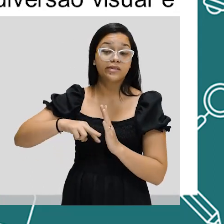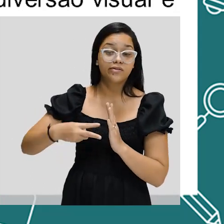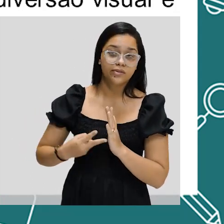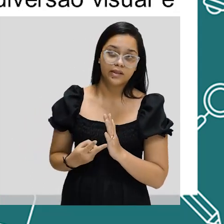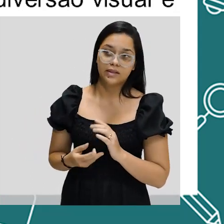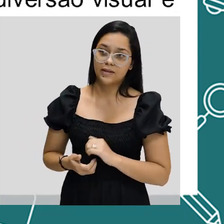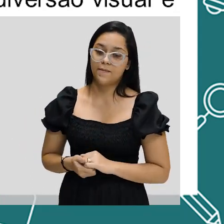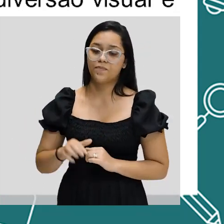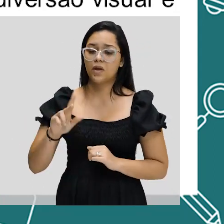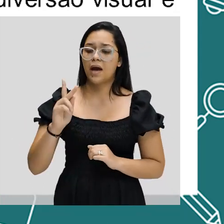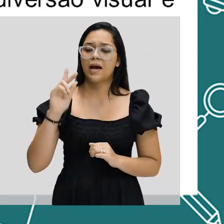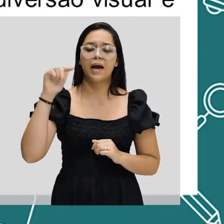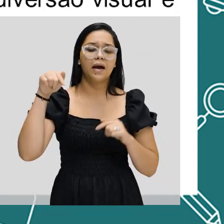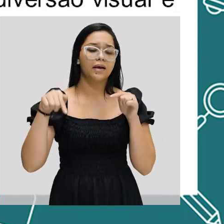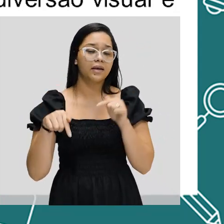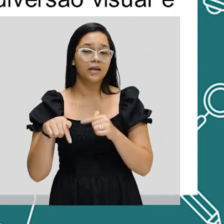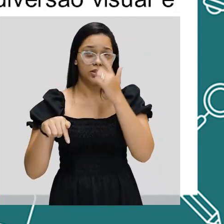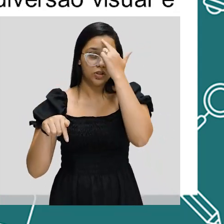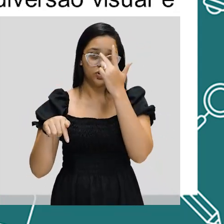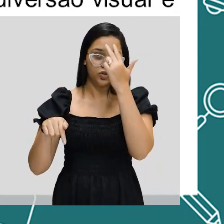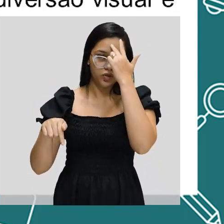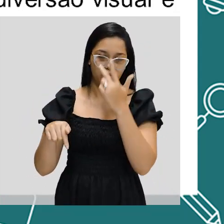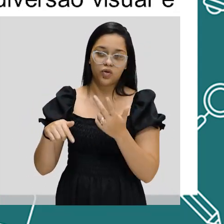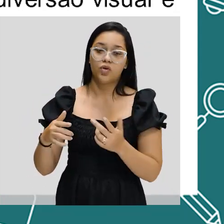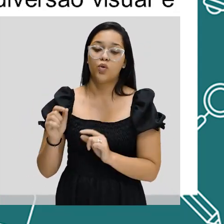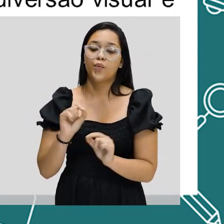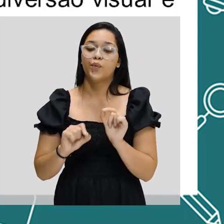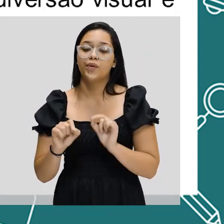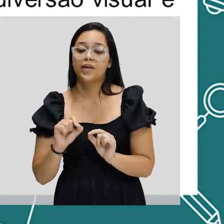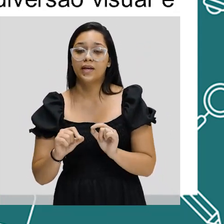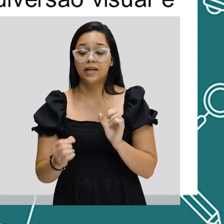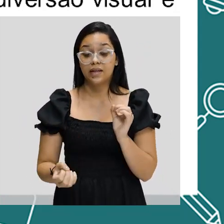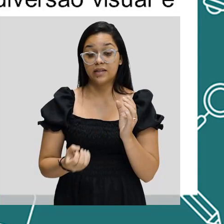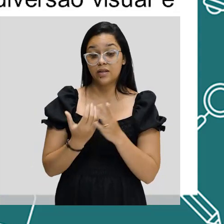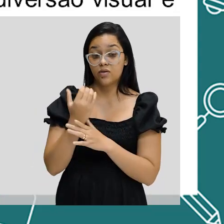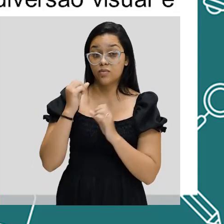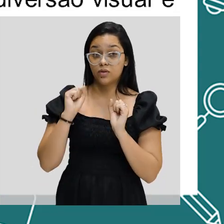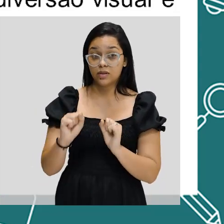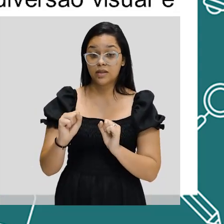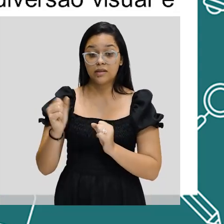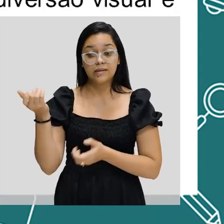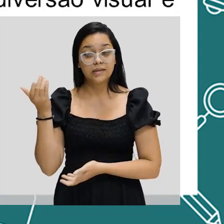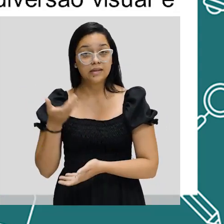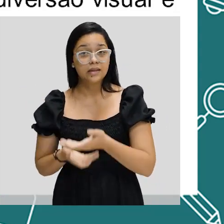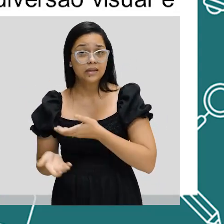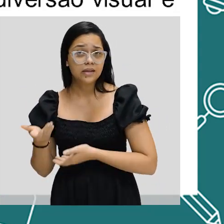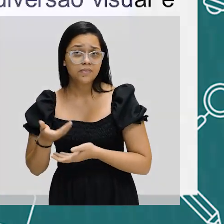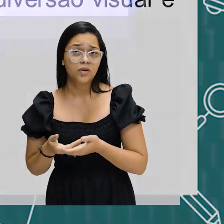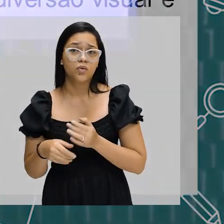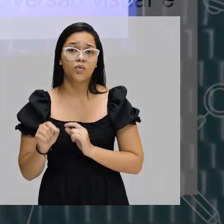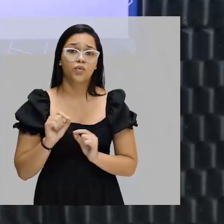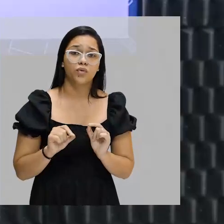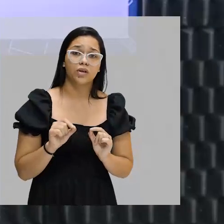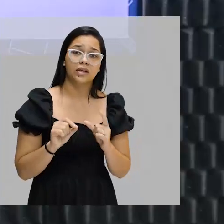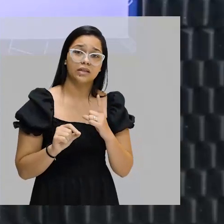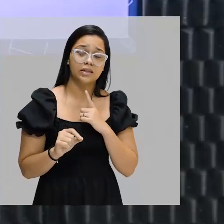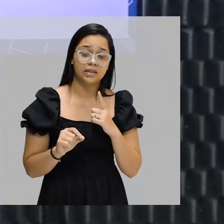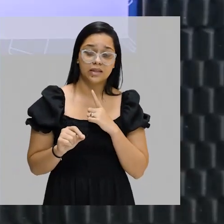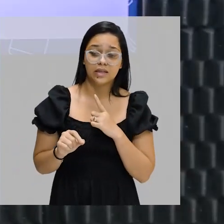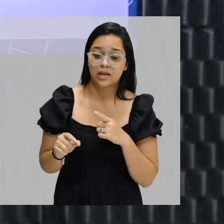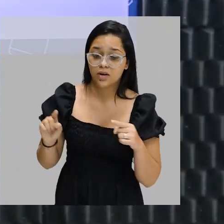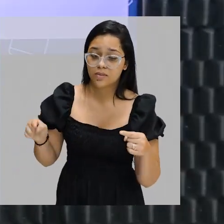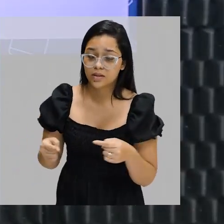revista em quadrinho o que que é um HQ história em quadrinho é a narrativa criada para entretenimento em que a combinação de